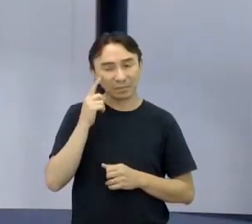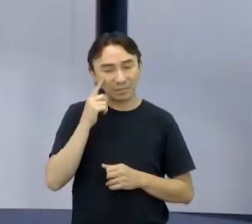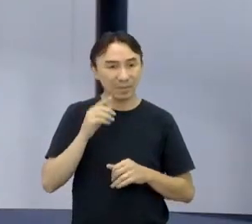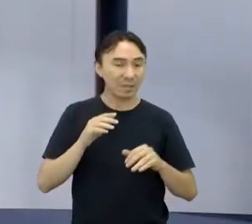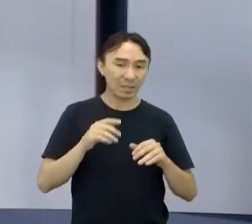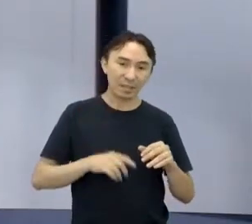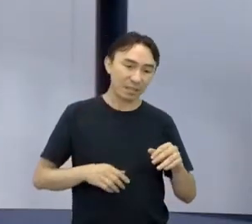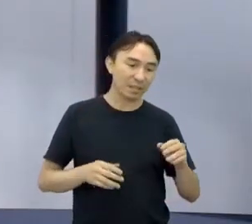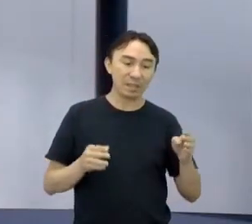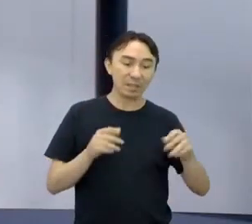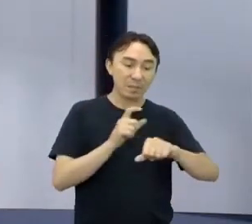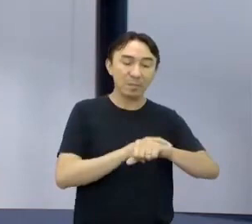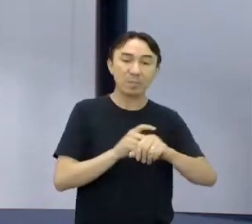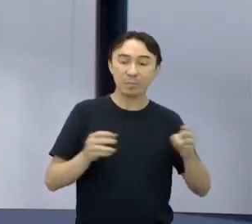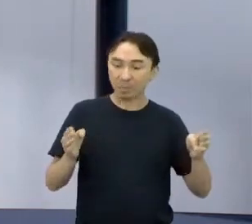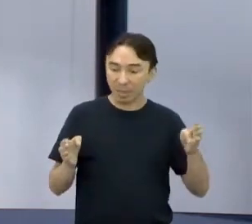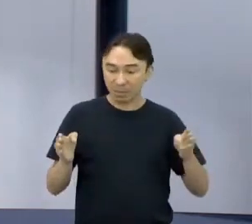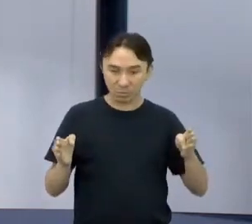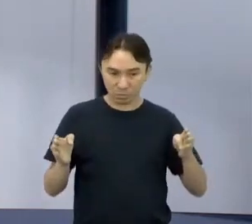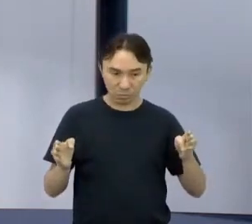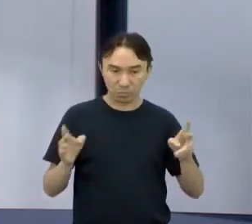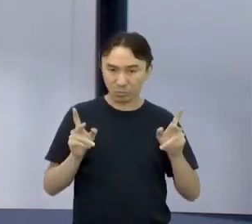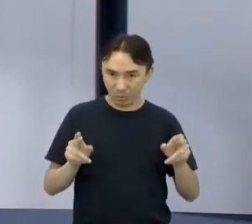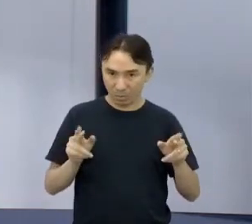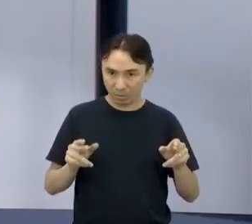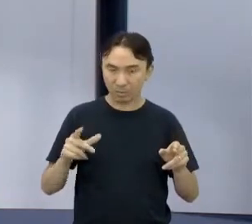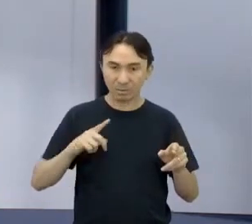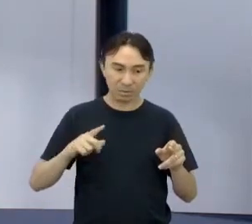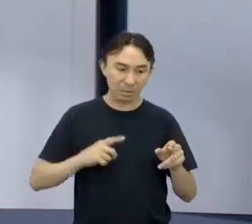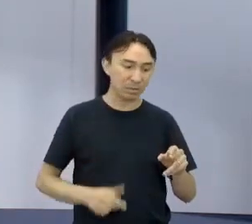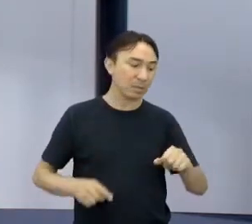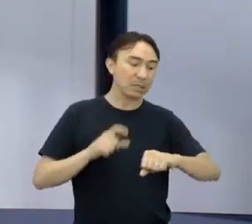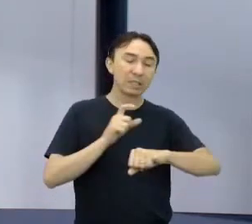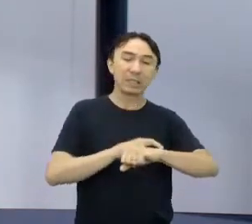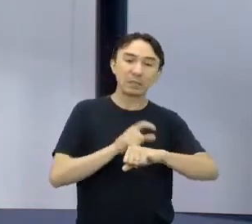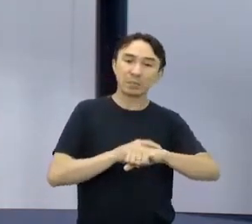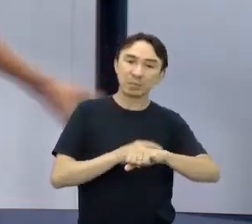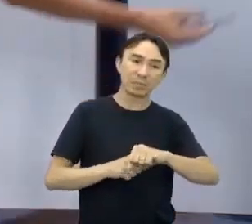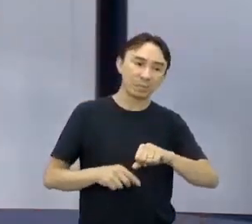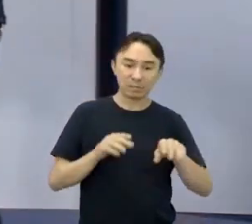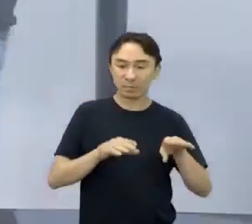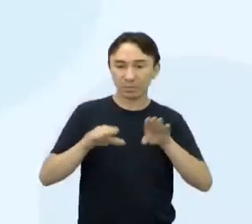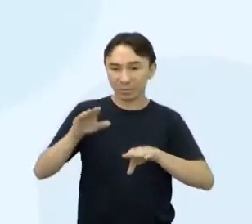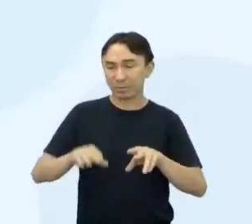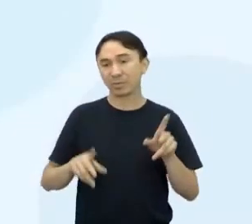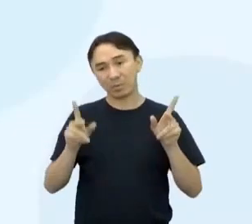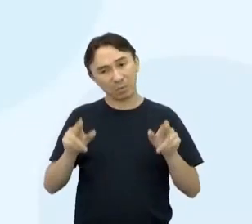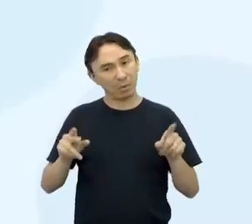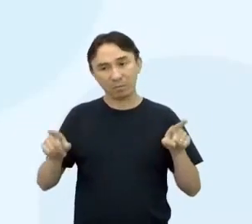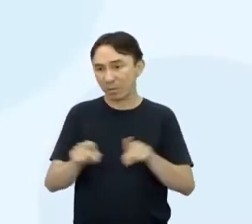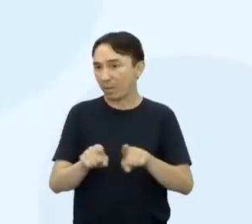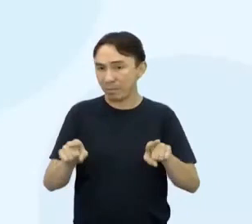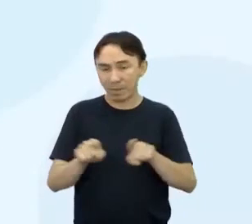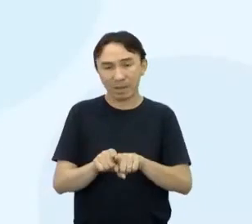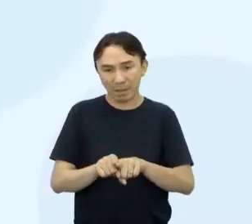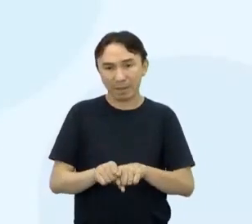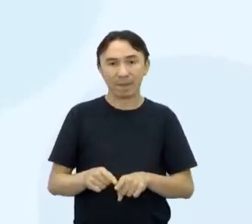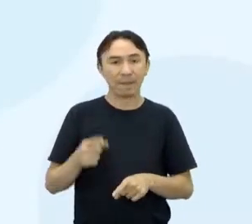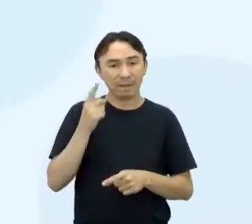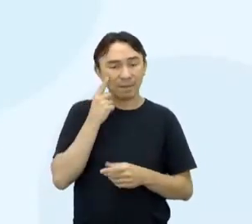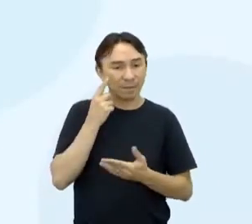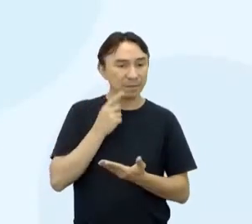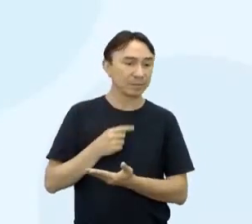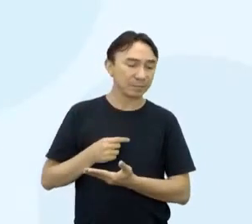de espaços iguais tem que ter variação de tempo igual. Beleza? Não importa, o resultado no espaço, no movimento